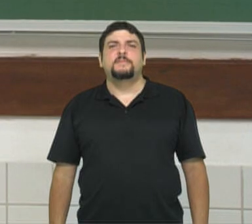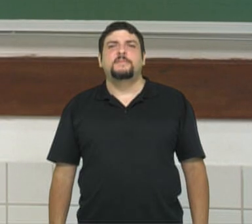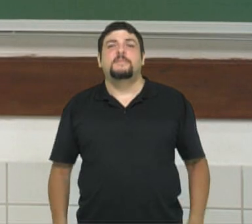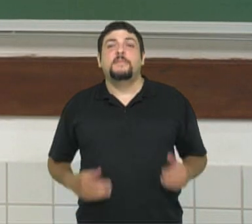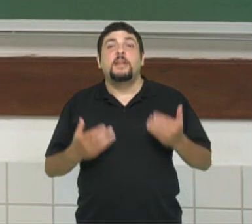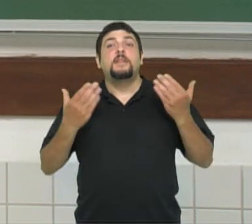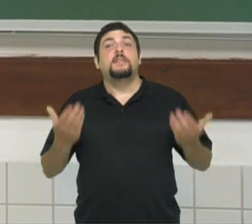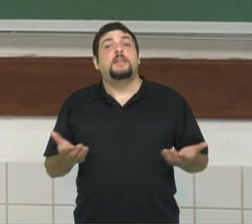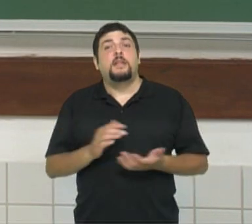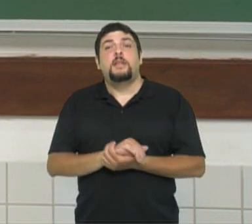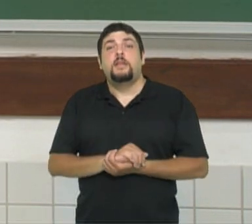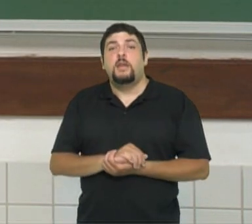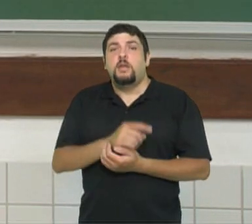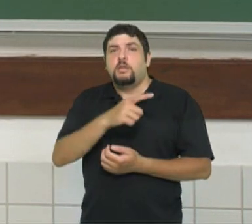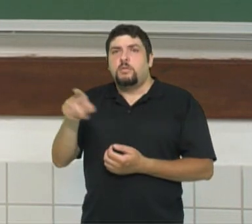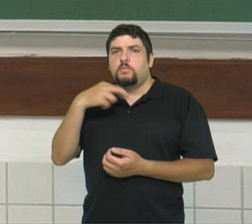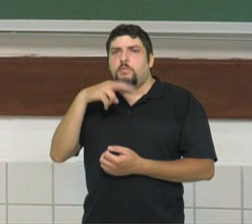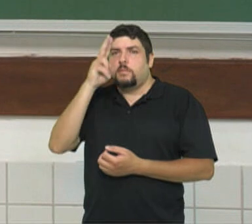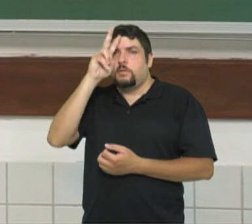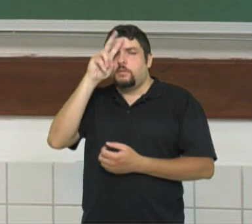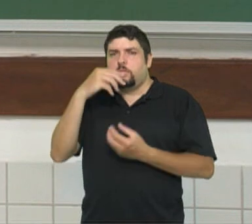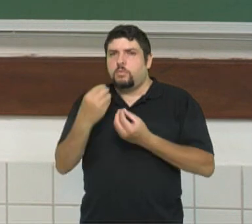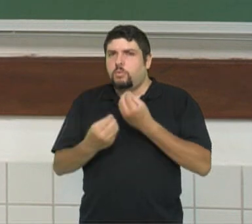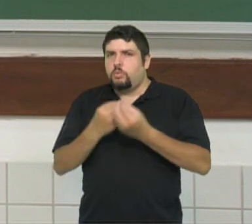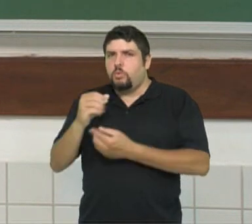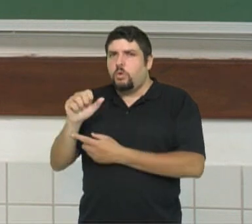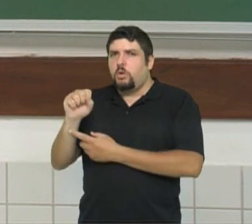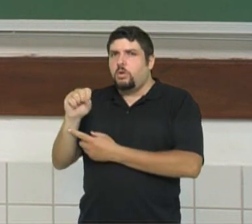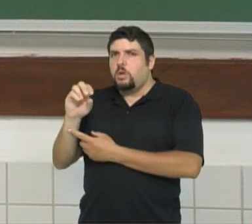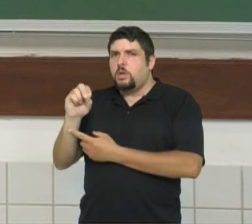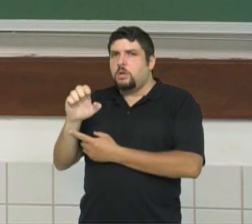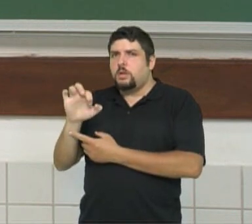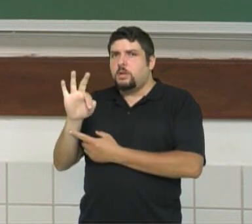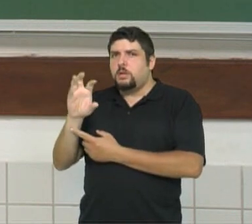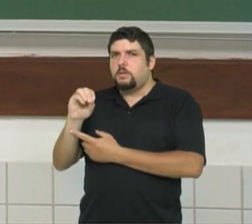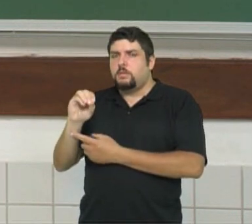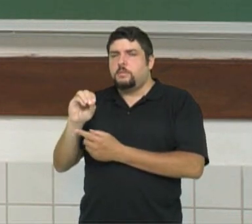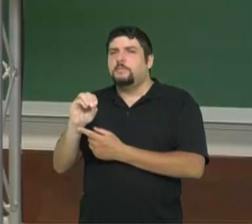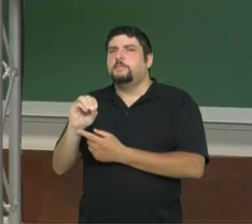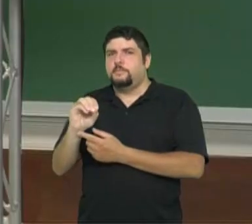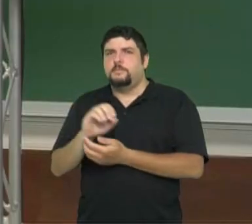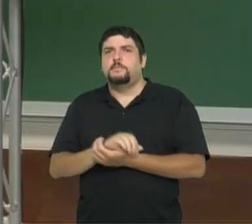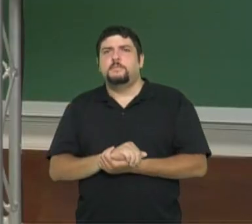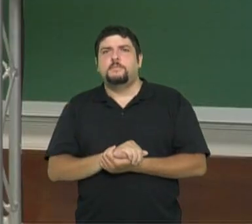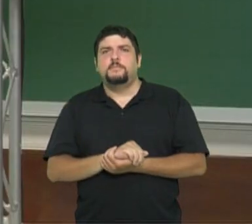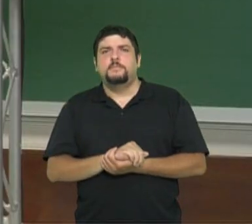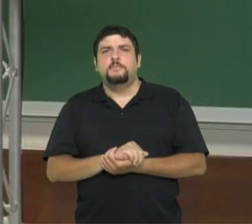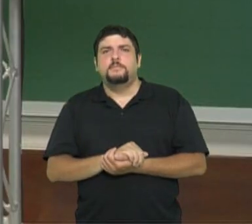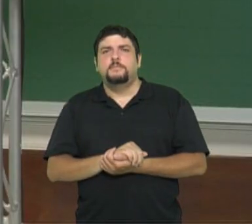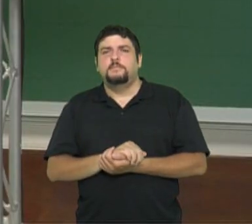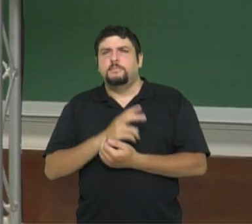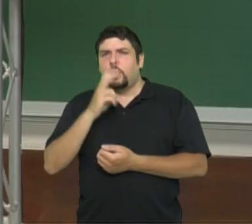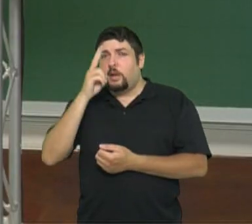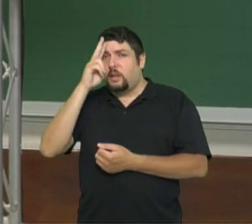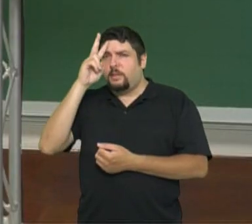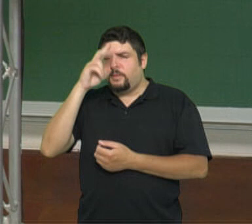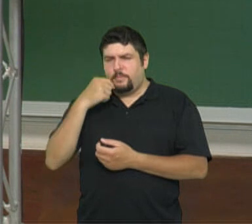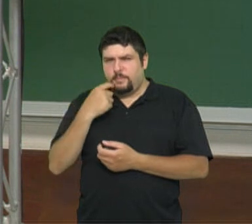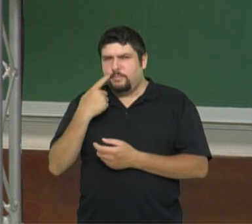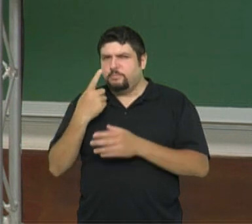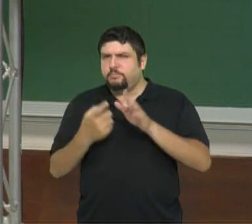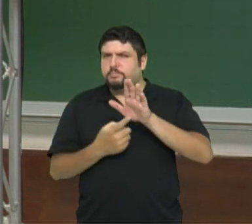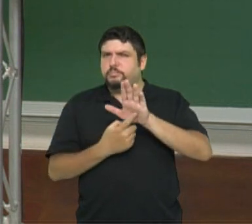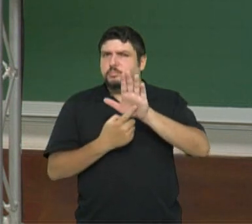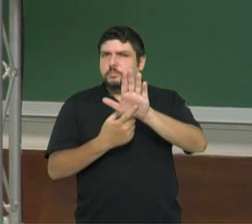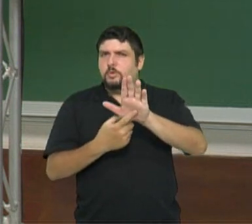E então, lembraram como que é composto um soneto? Vamos lá, então? Lembra que eu mostrei para vocês naquele